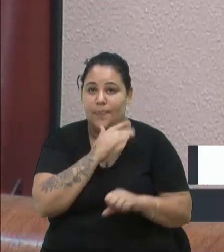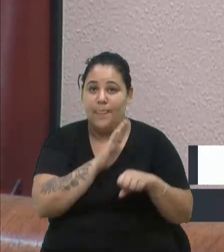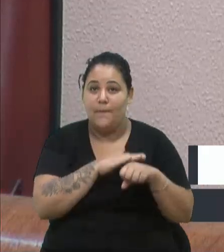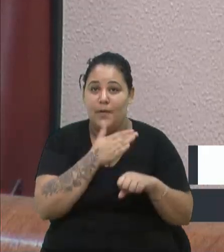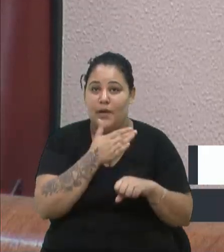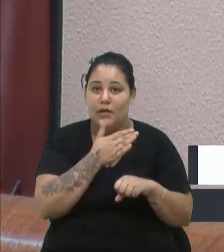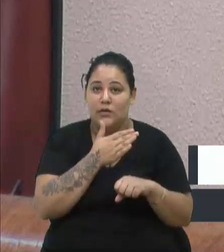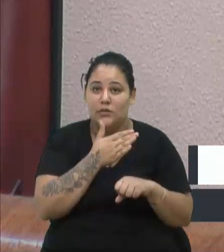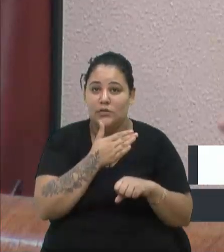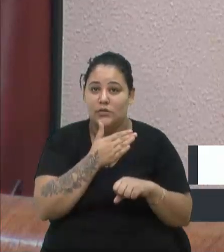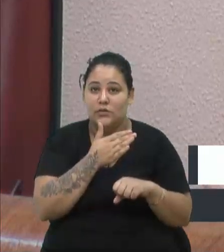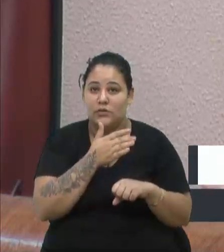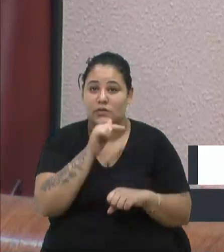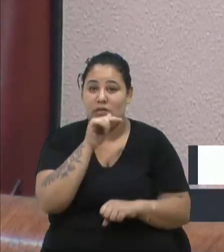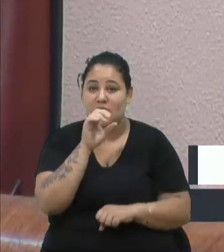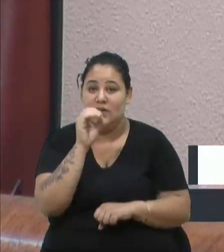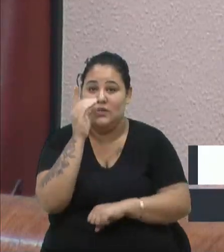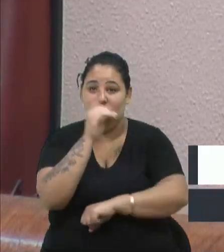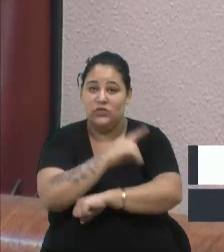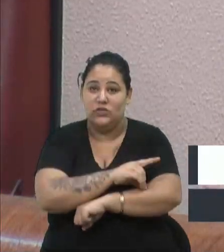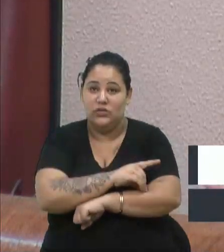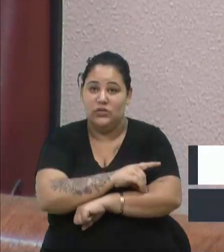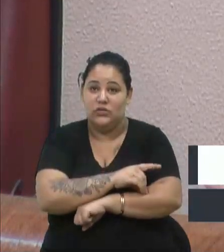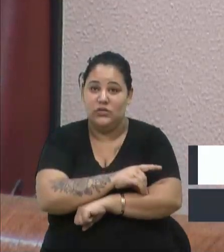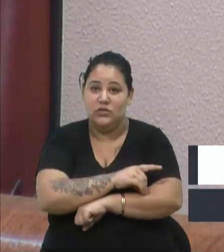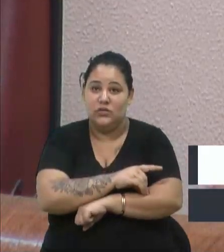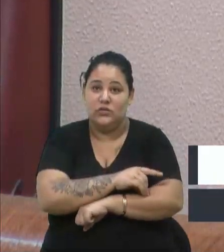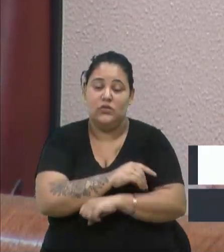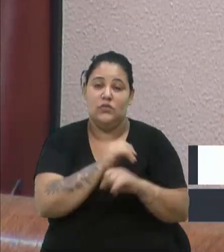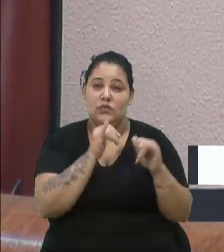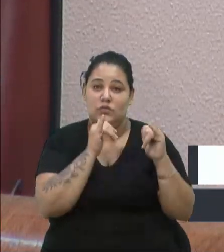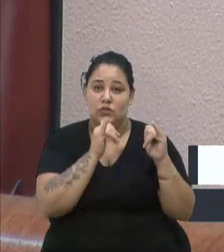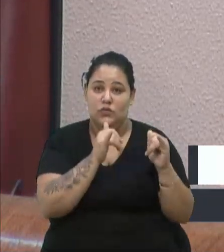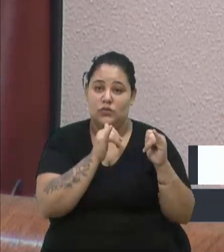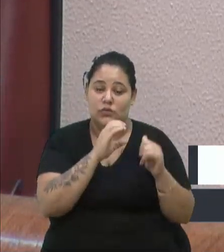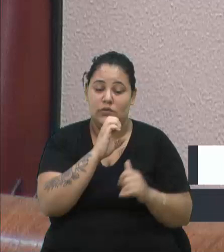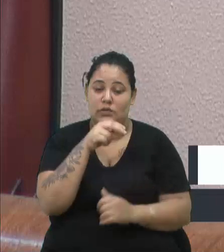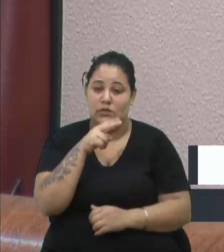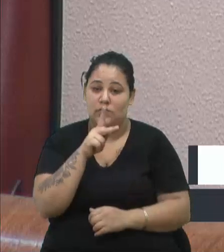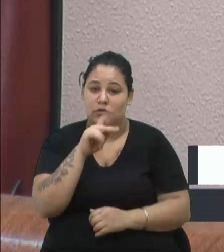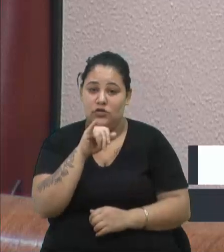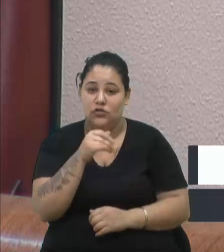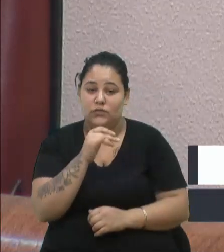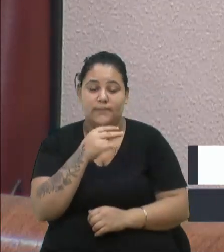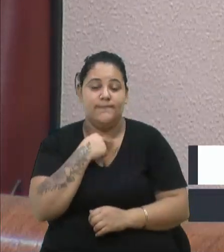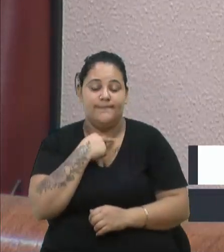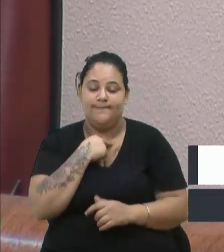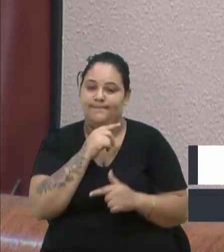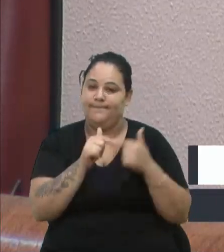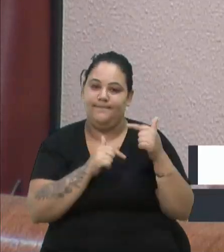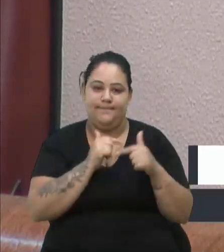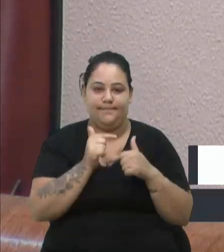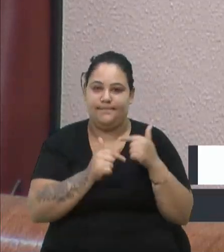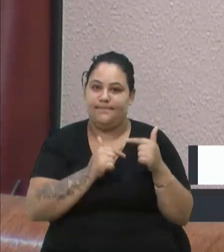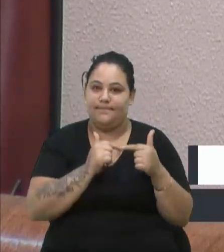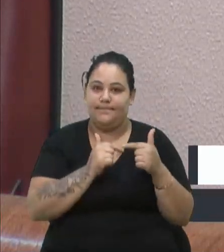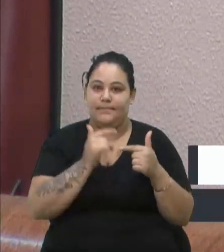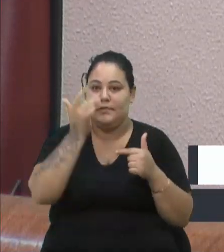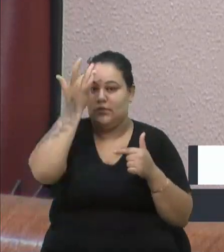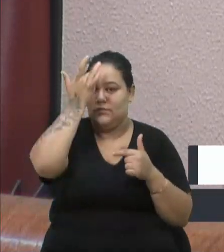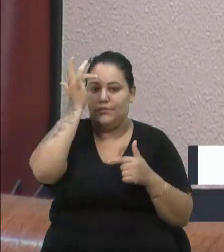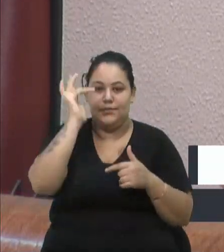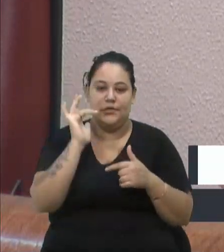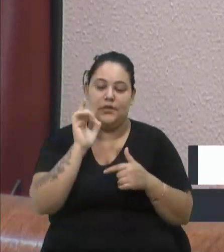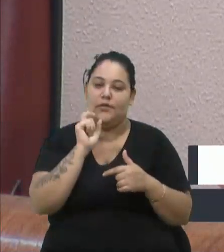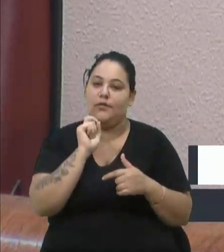60, já passou dos 70 dias, tá, que esses CNPJs não podem trabalhar. Eu não sei o que eles